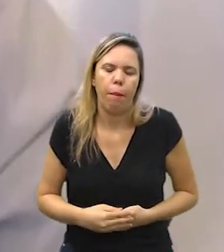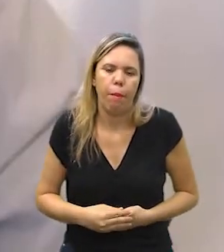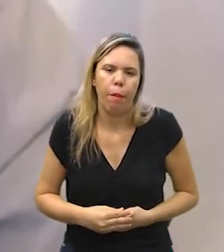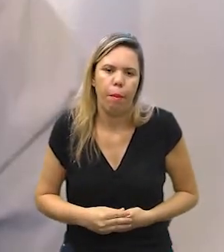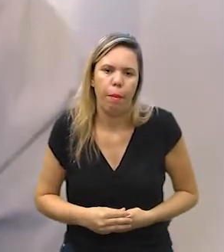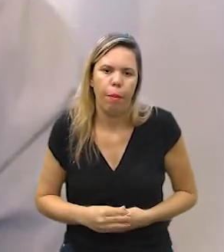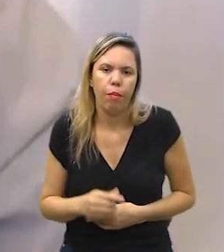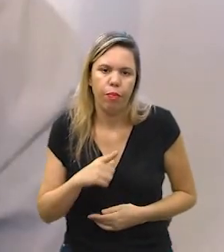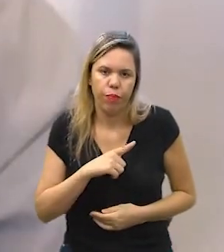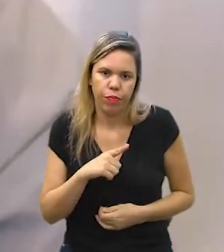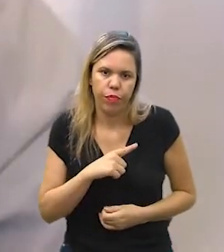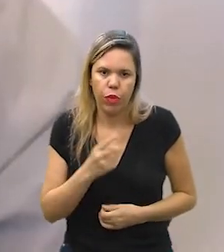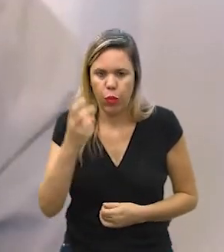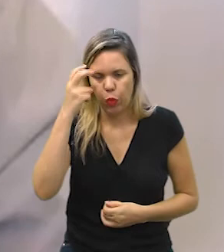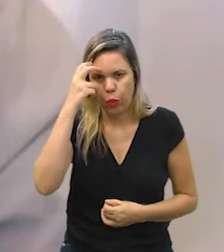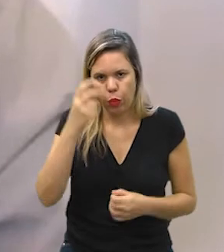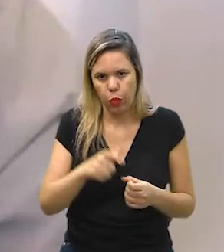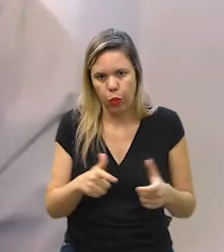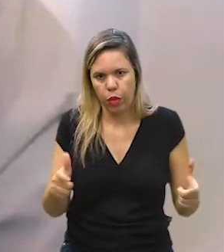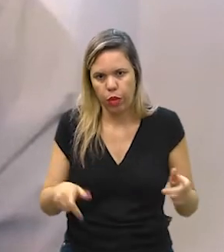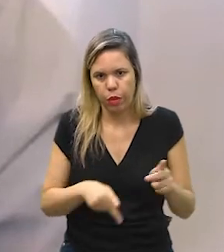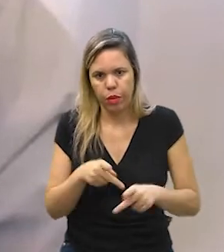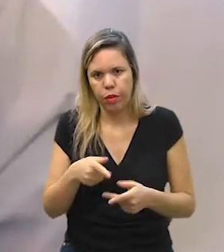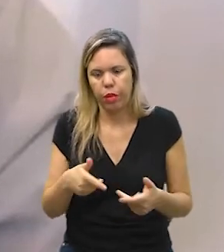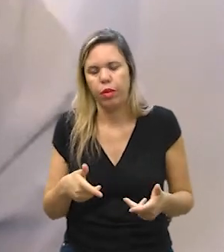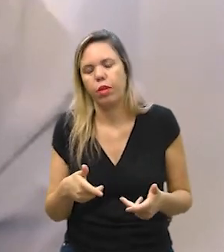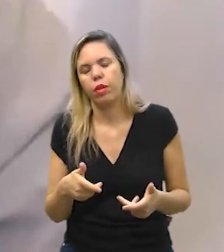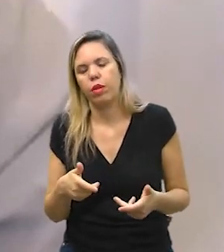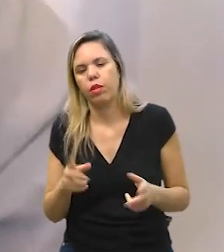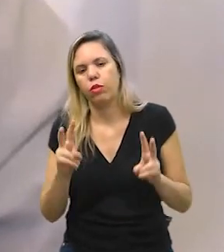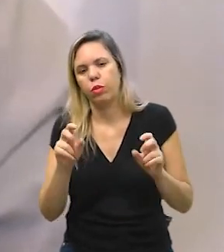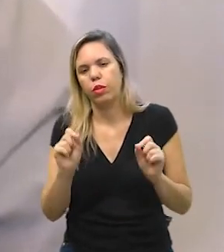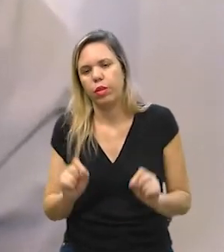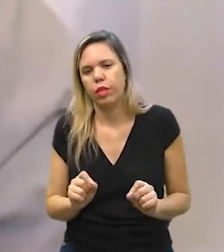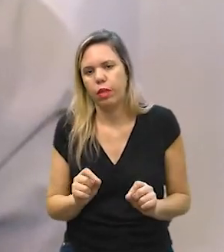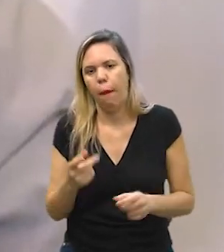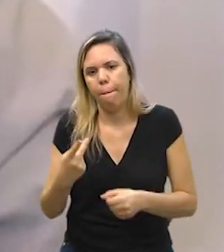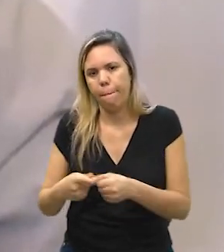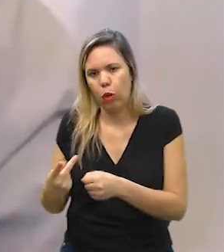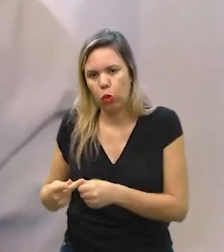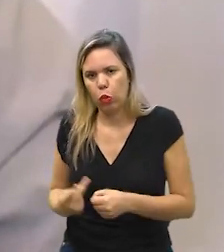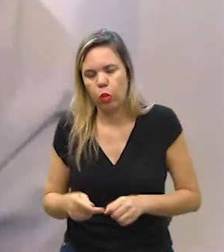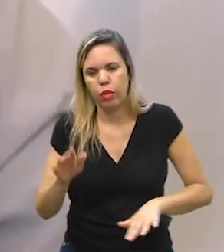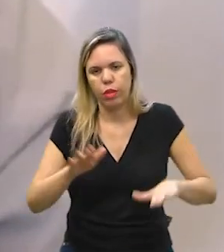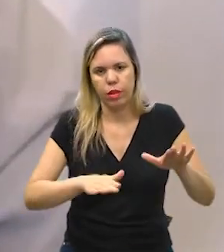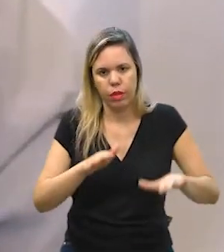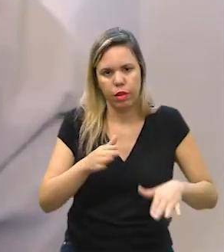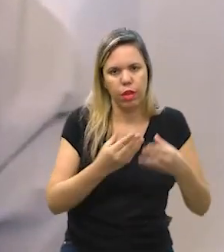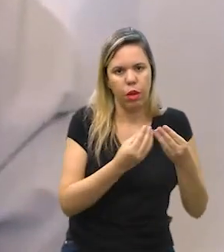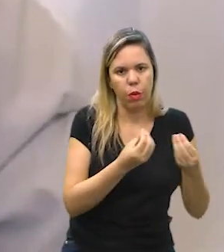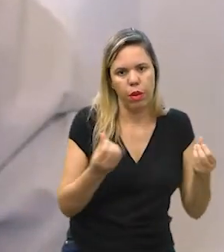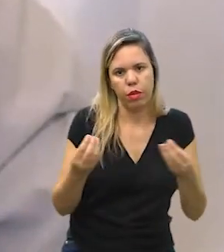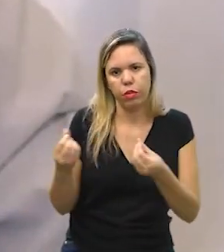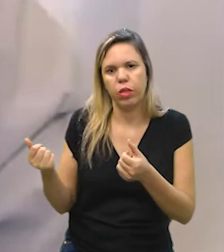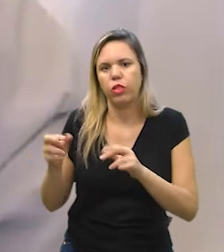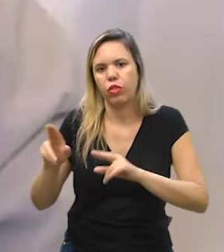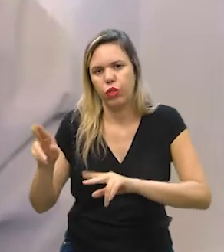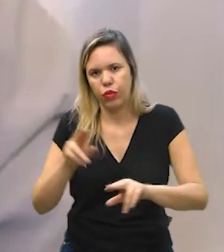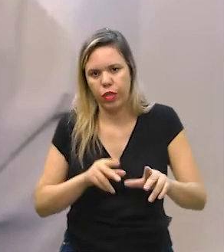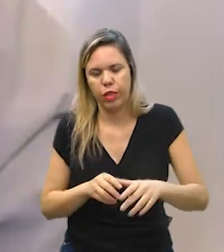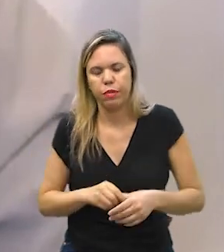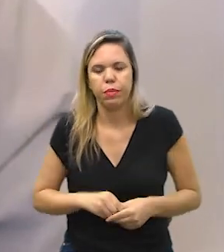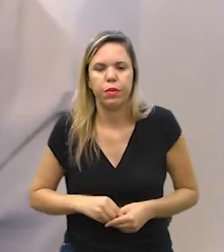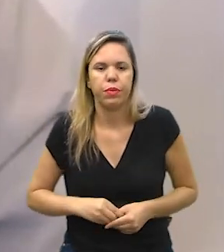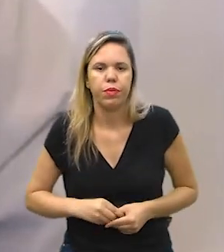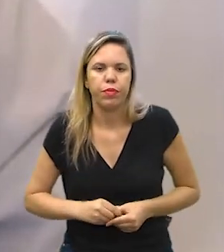hoje em dia uma cultura muito grande em relação a isso. Existem produtos e produtos, existem qualidades e qualidades